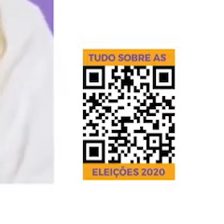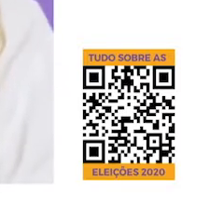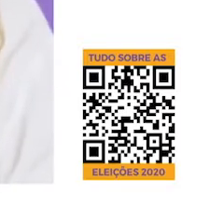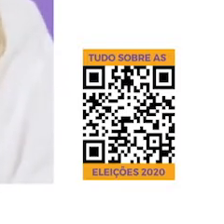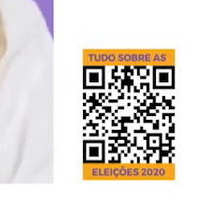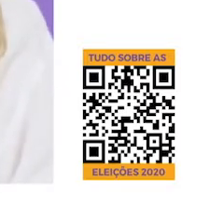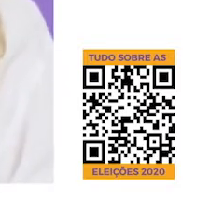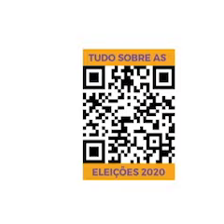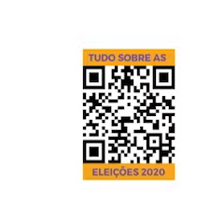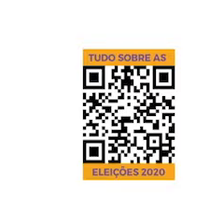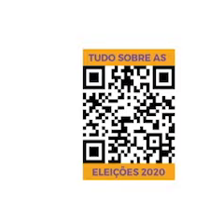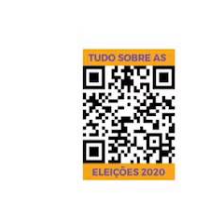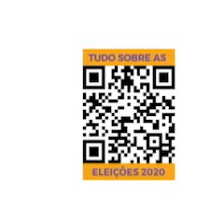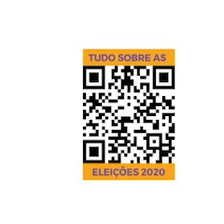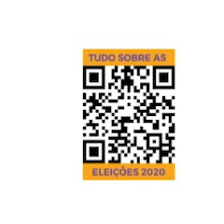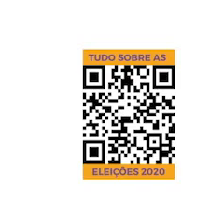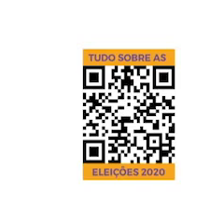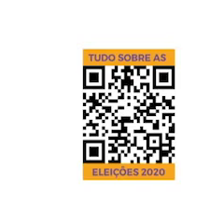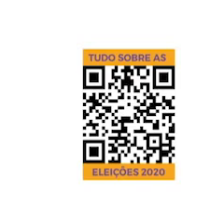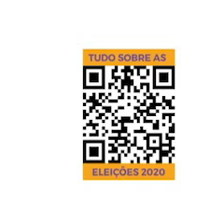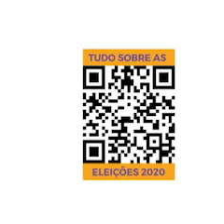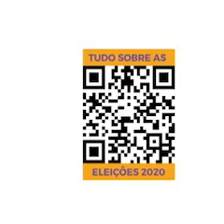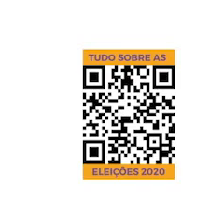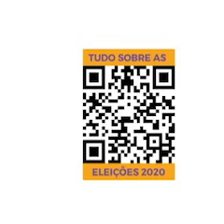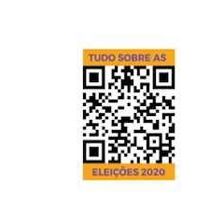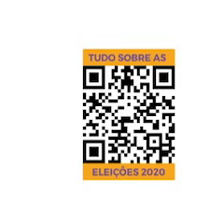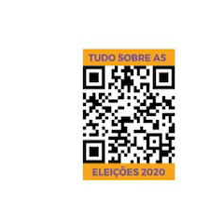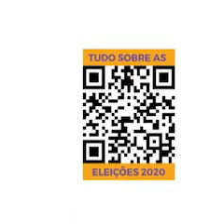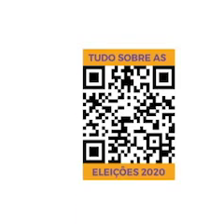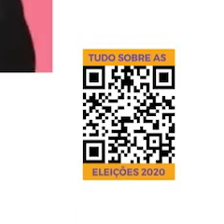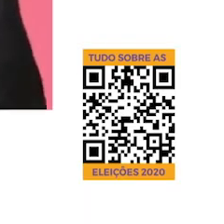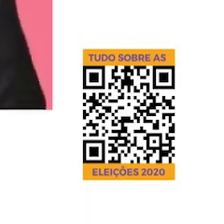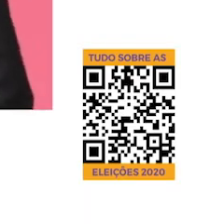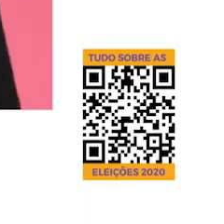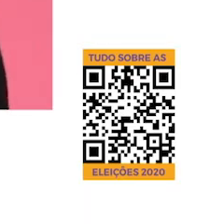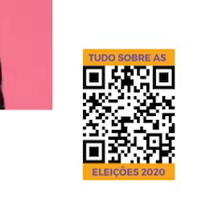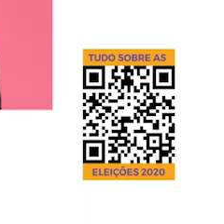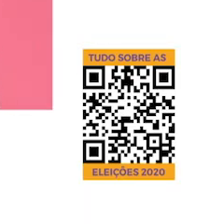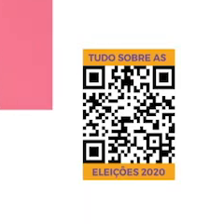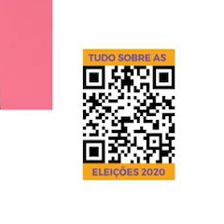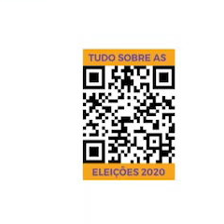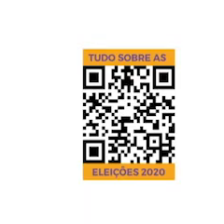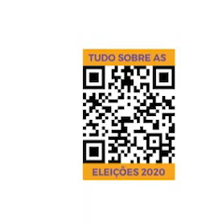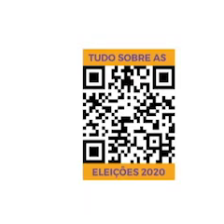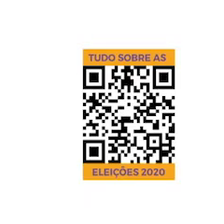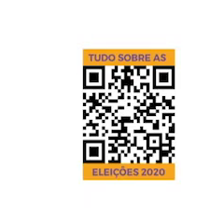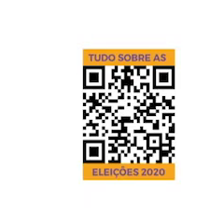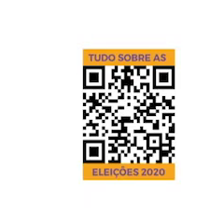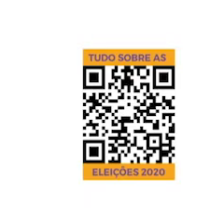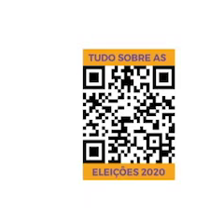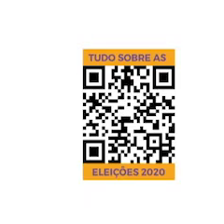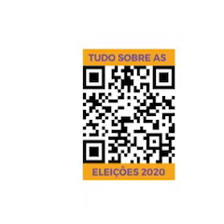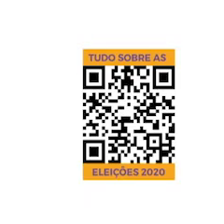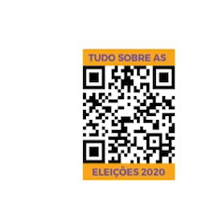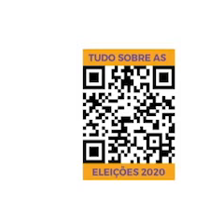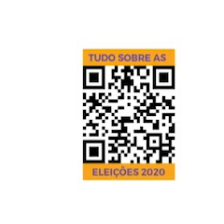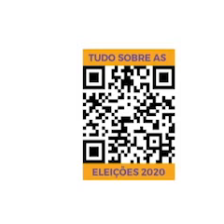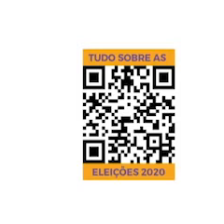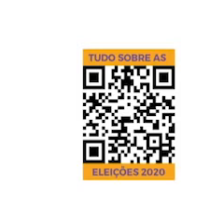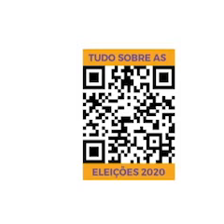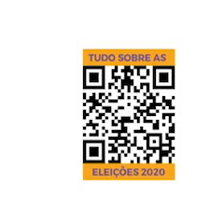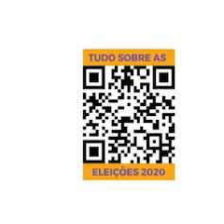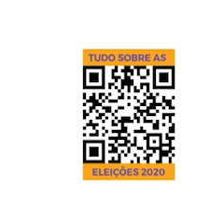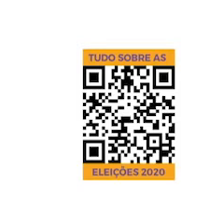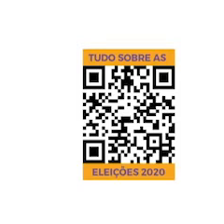pobre, de esquerda ou de direita, cada voto tem a mesma importância. Então, vamos combinar o seguinte? Busque informações sobre os